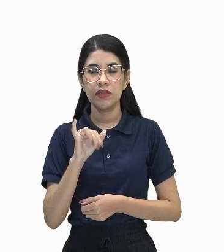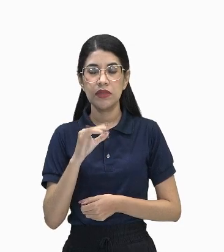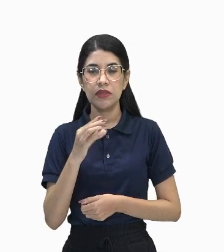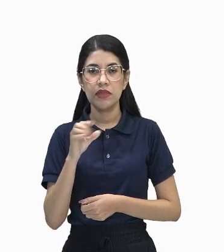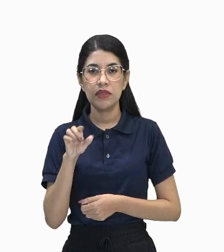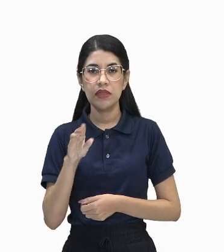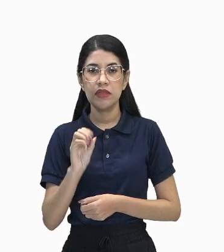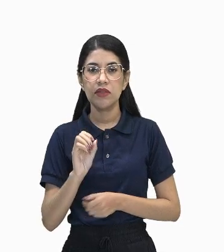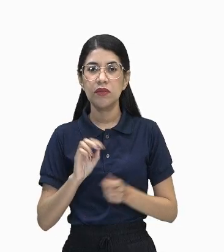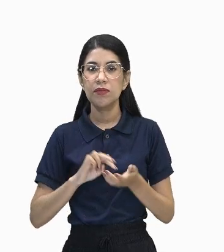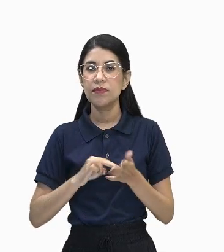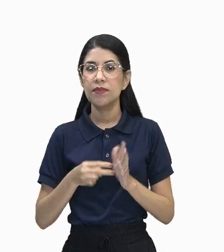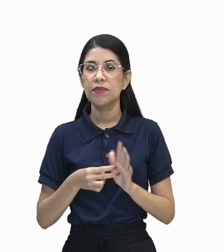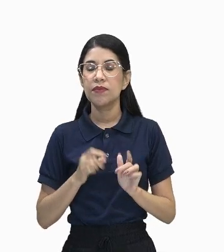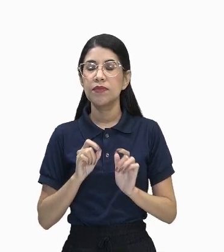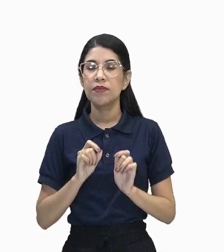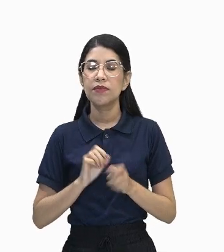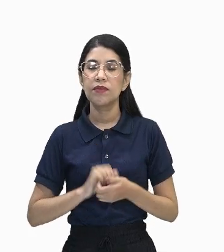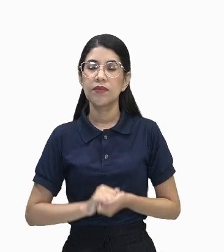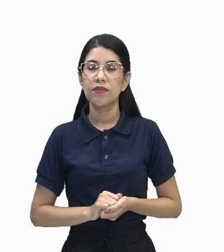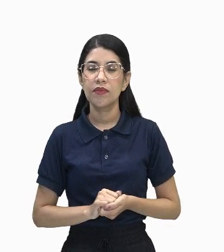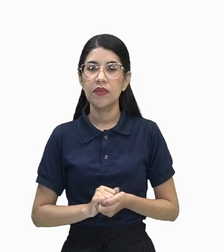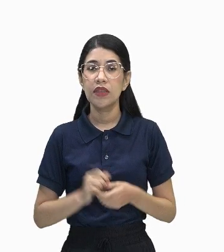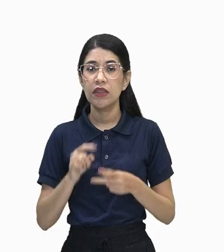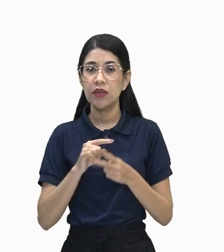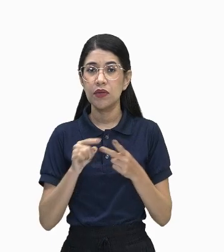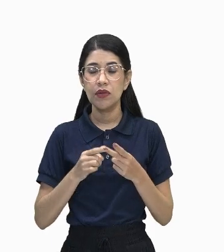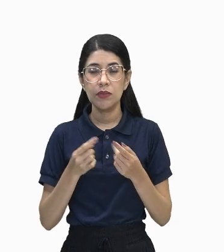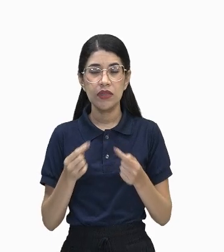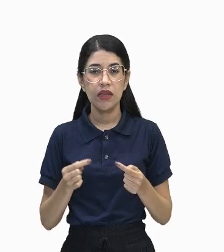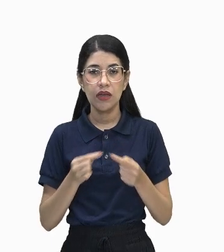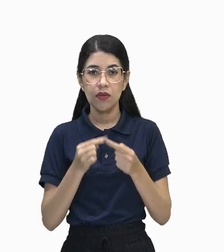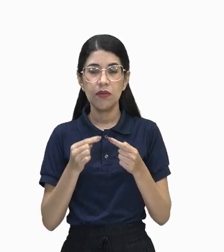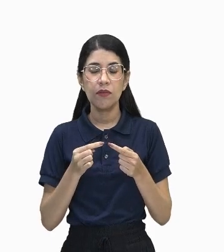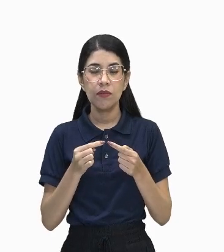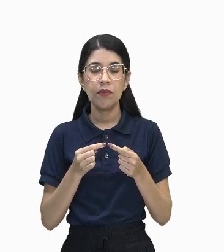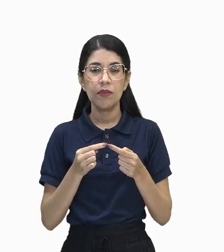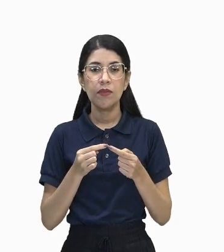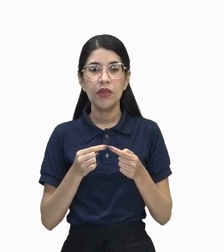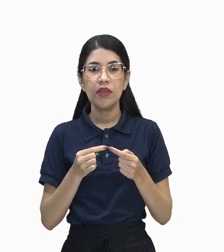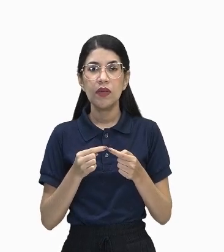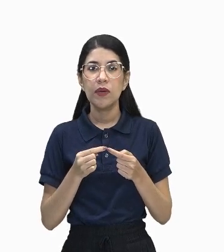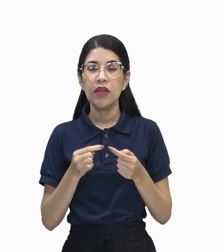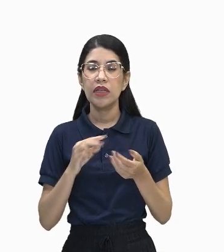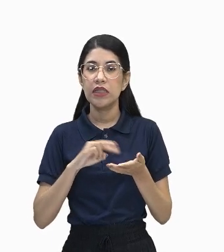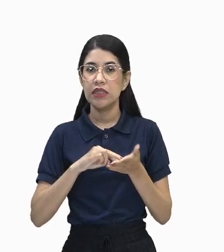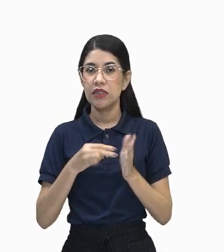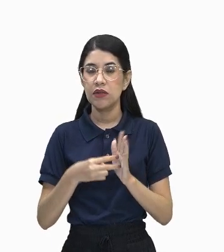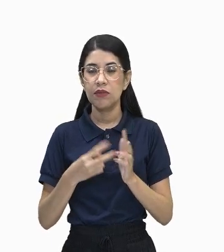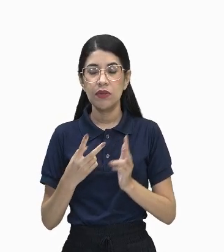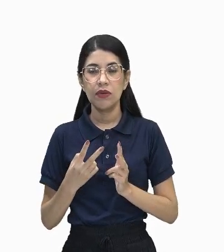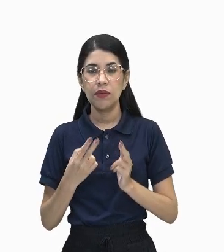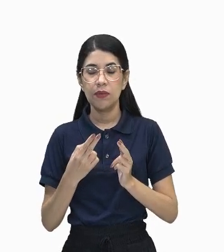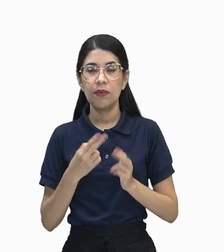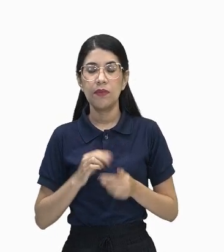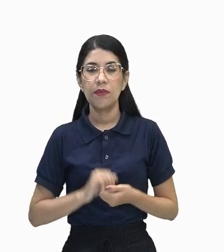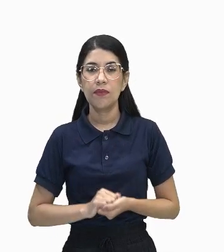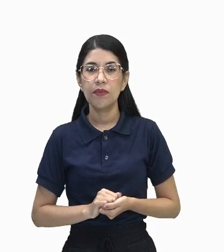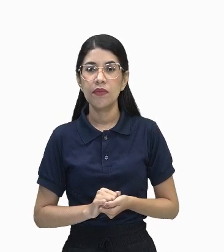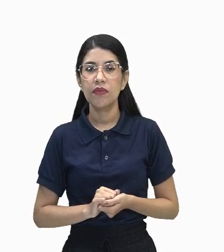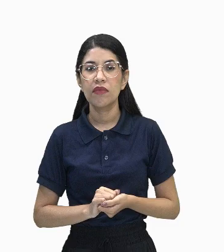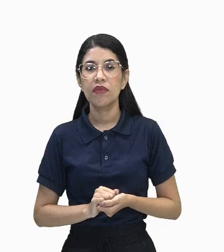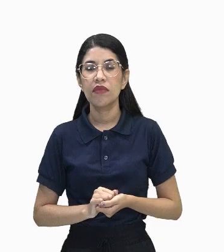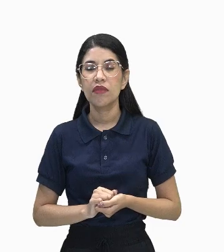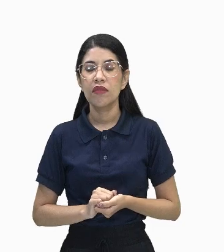A superposição, que também é chamada de interferência, eu posso também chamar a interferência de superposição, claro. A